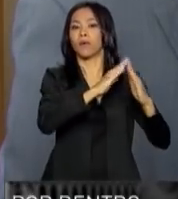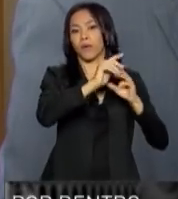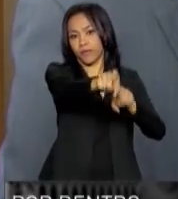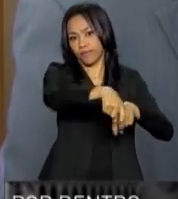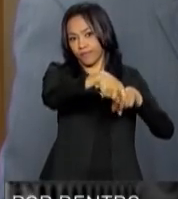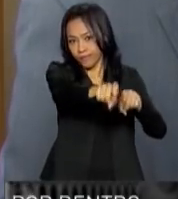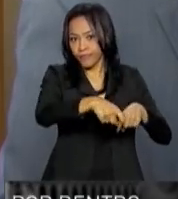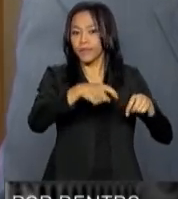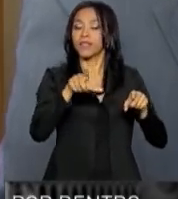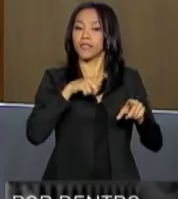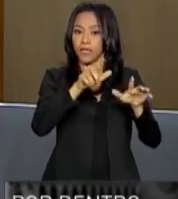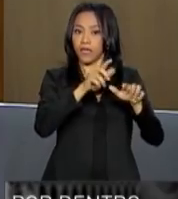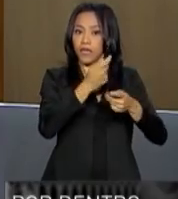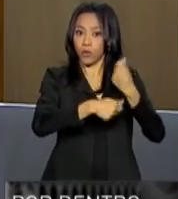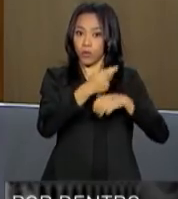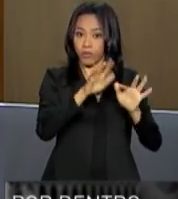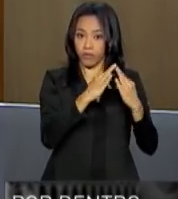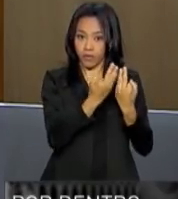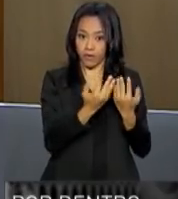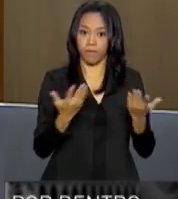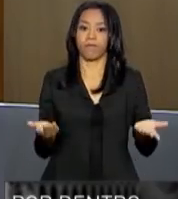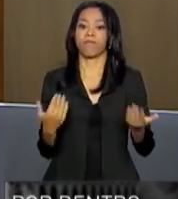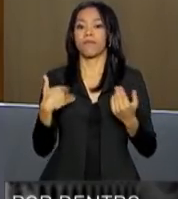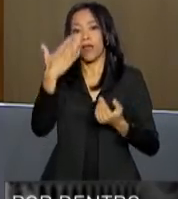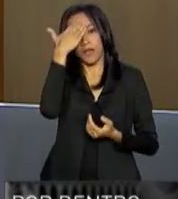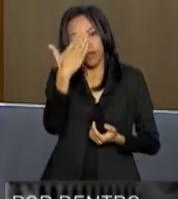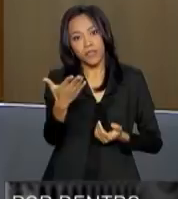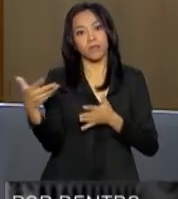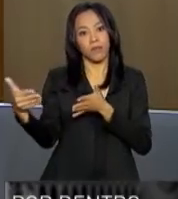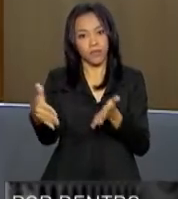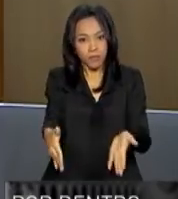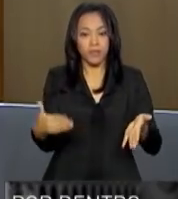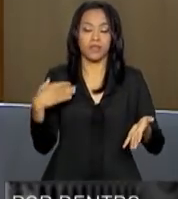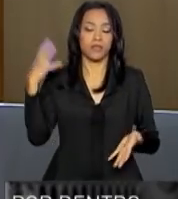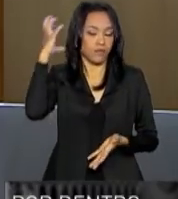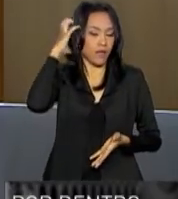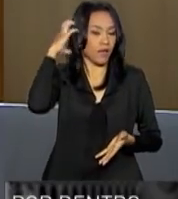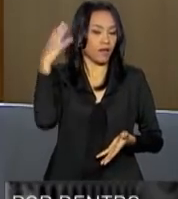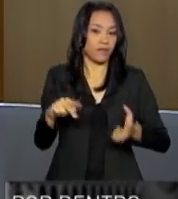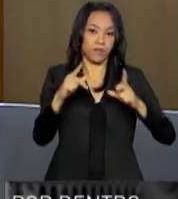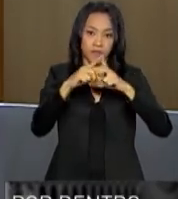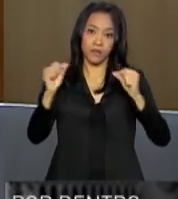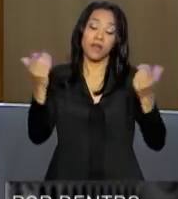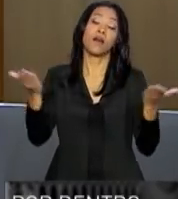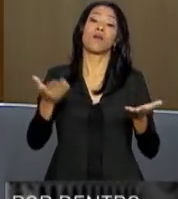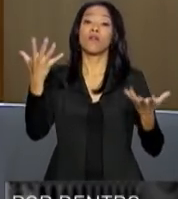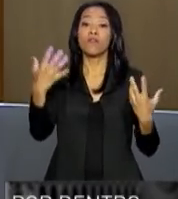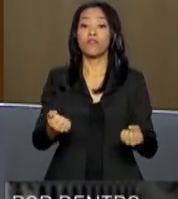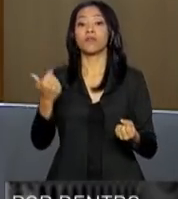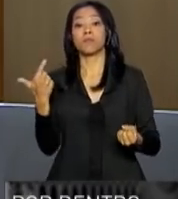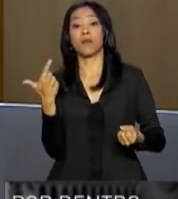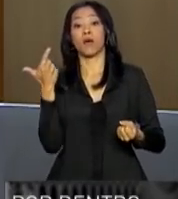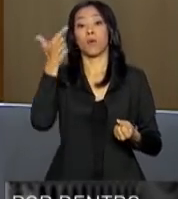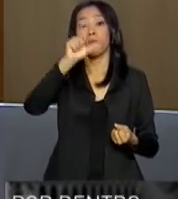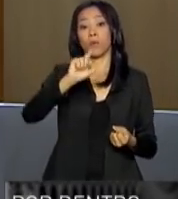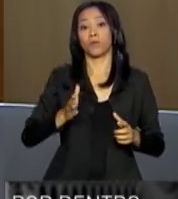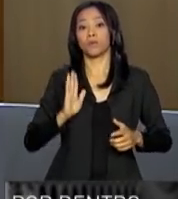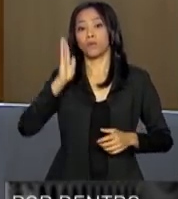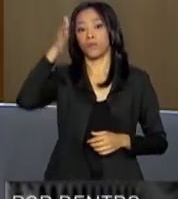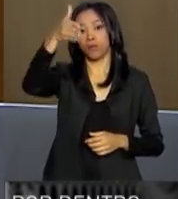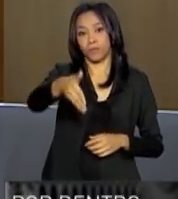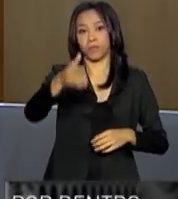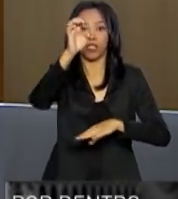familiar antes agradeço a participação de walter lima da rádio nacional de brasília e agora a gente segue até campos dos goytacazes no rio de